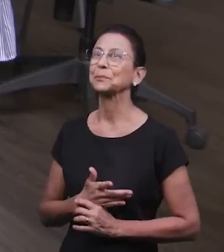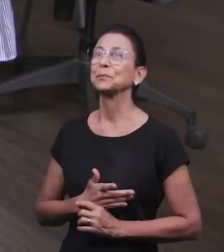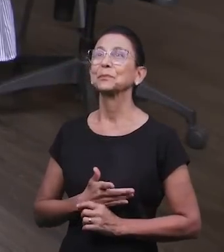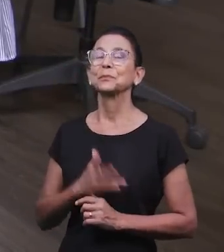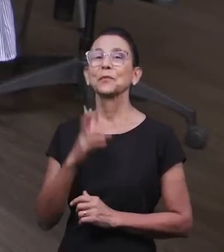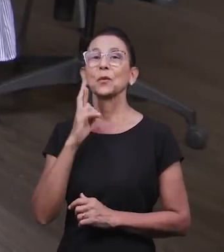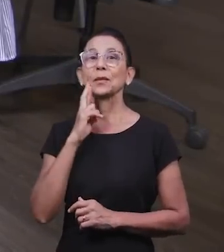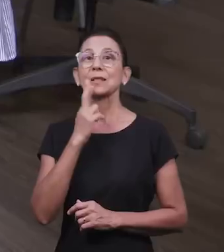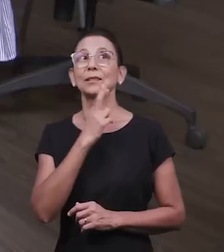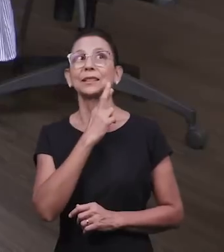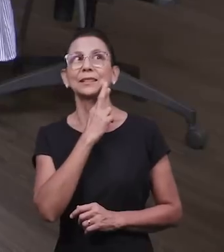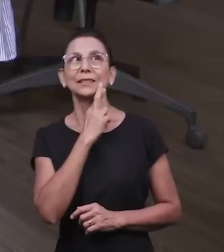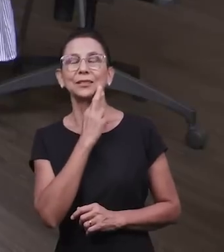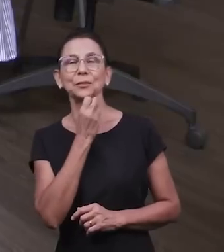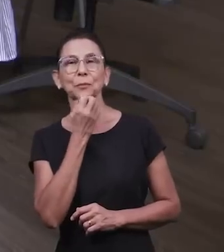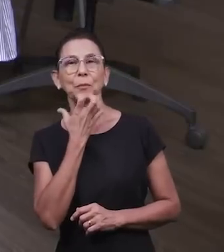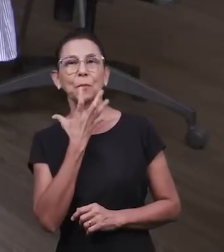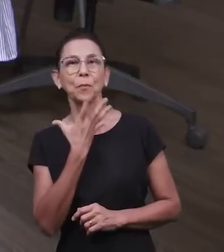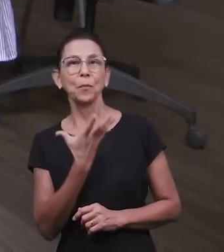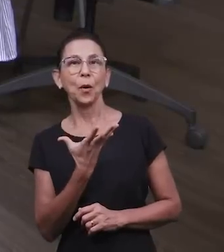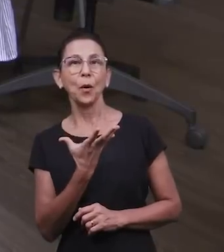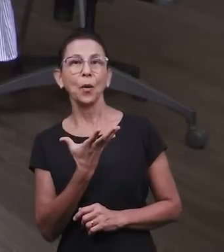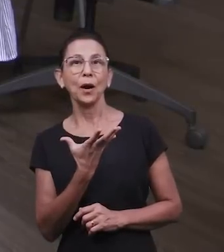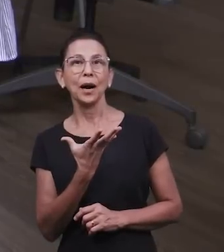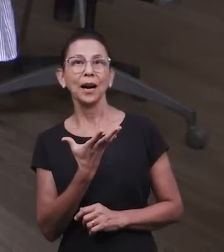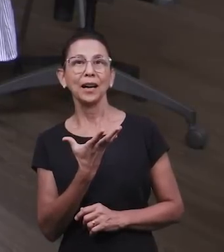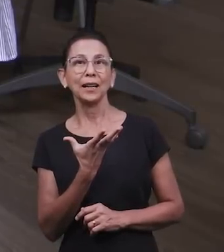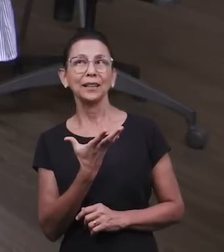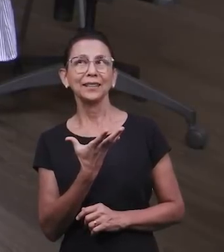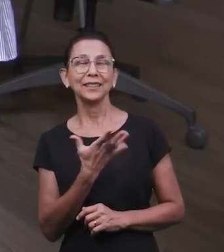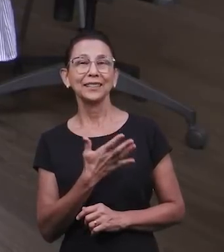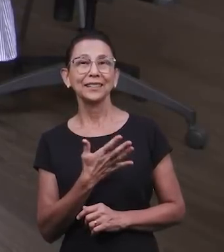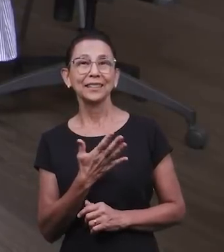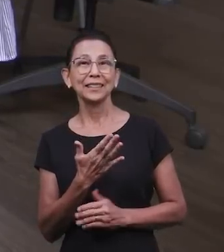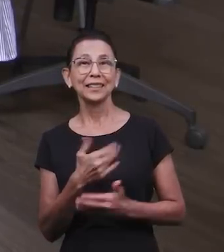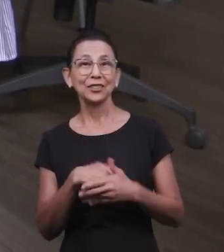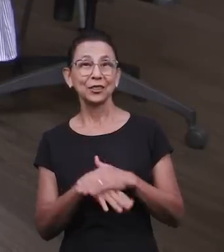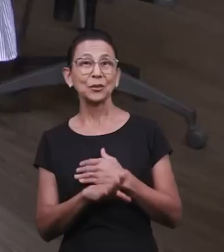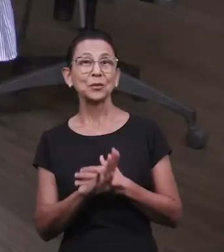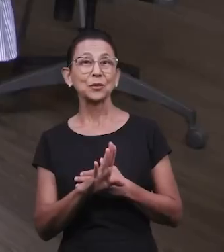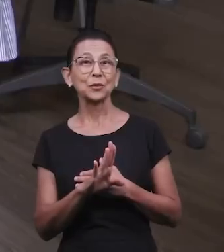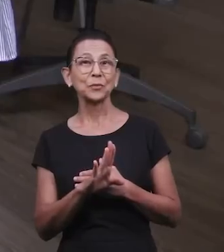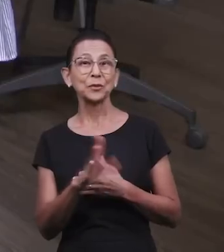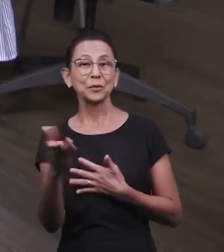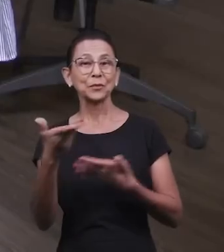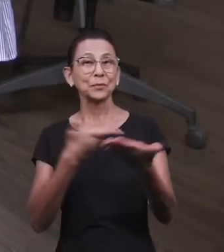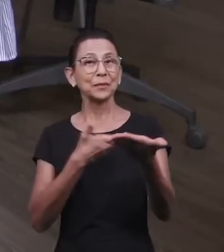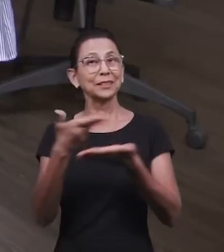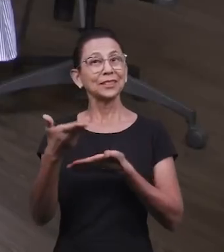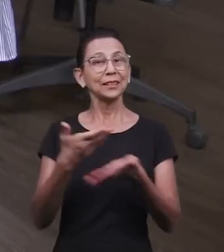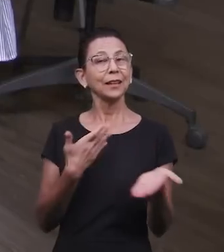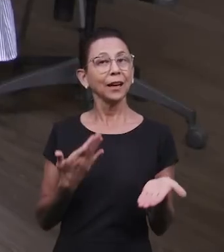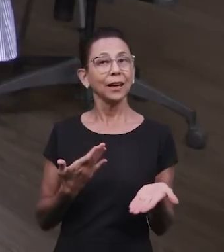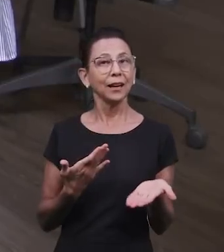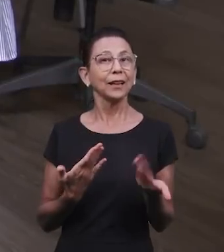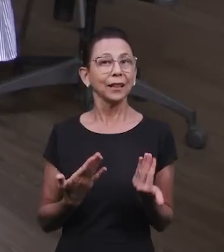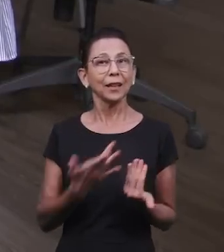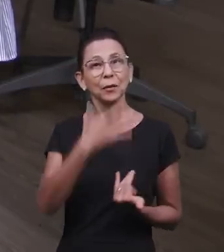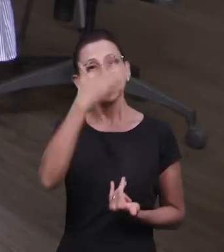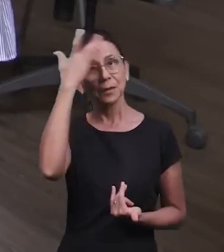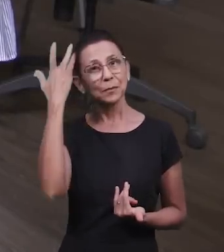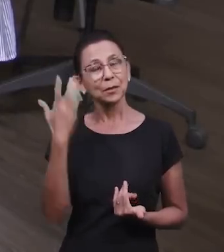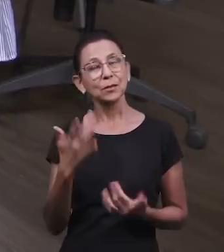comeu, né, e que foi assim um restaurante, alguma coisa assim, a gente tem o hábito de compartilhar com as pessoas para que as pessoas também tenham